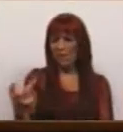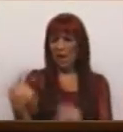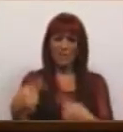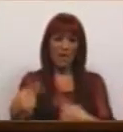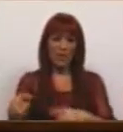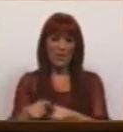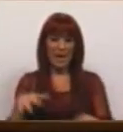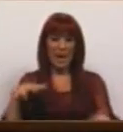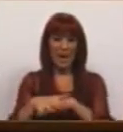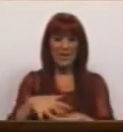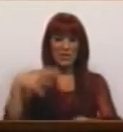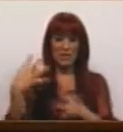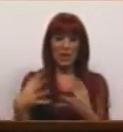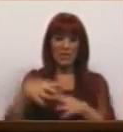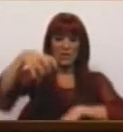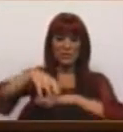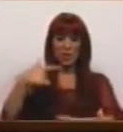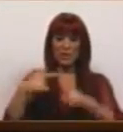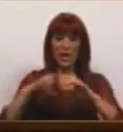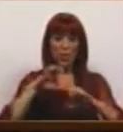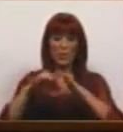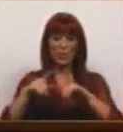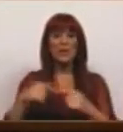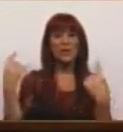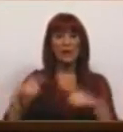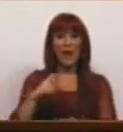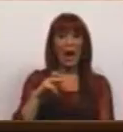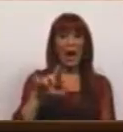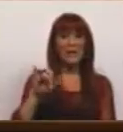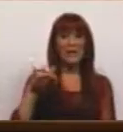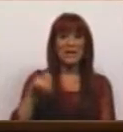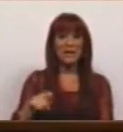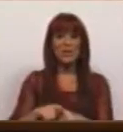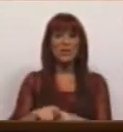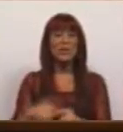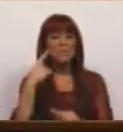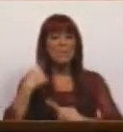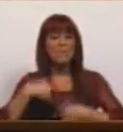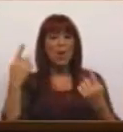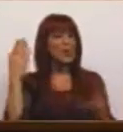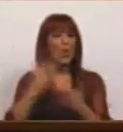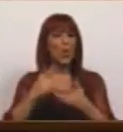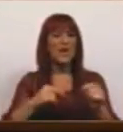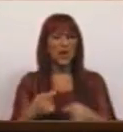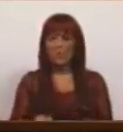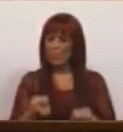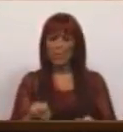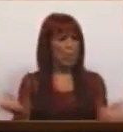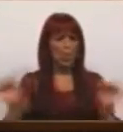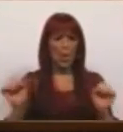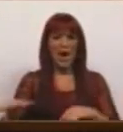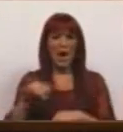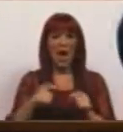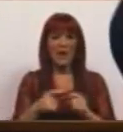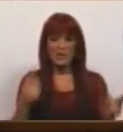fragilidades da rede de infraestruturas de telecomunicações detidas pela Altice e evidenciar não só o desinvestimento nas áreas